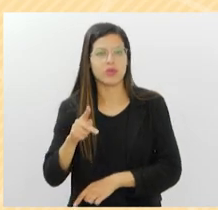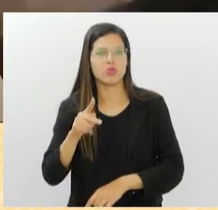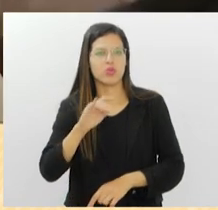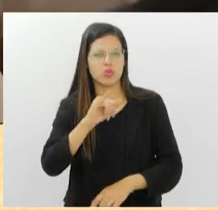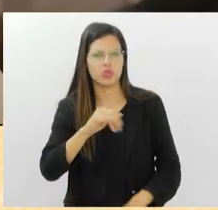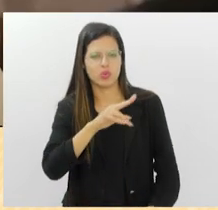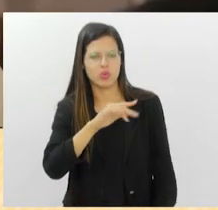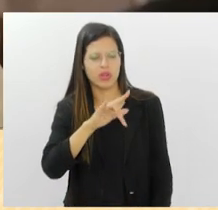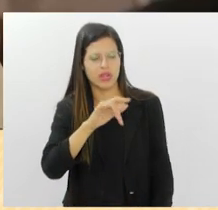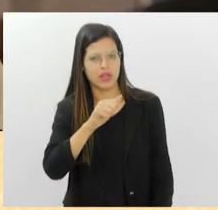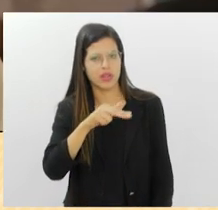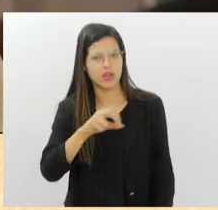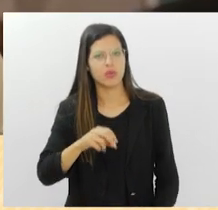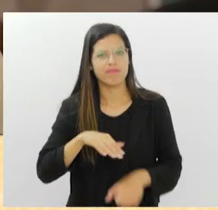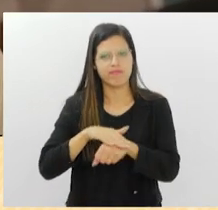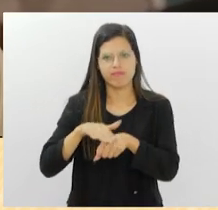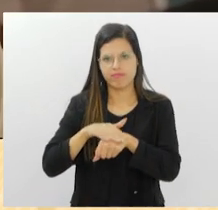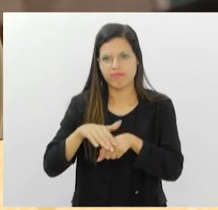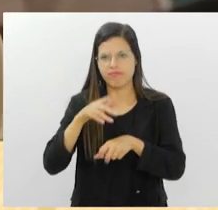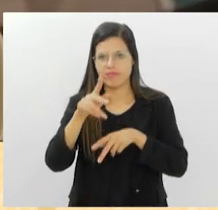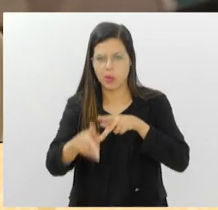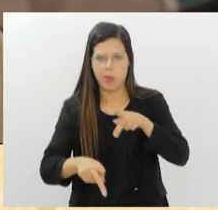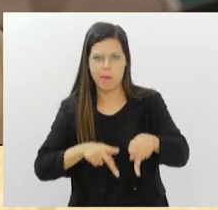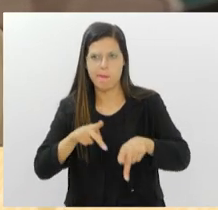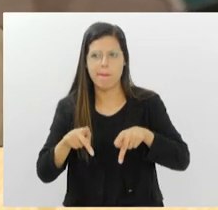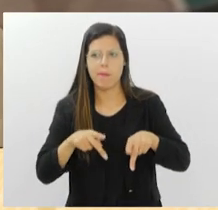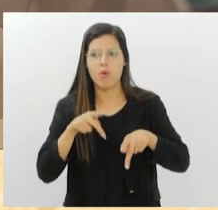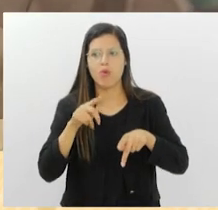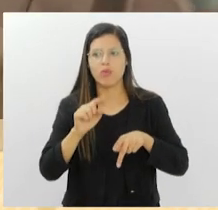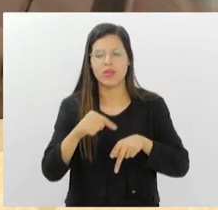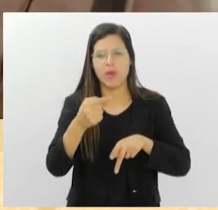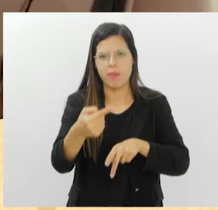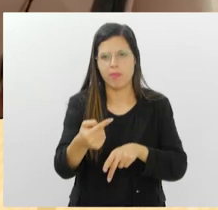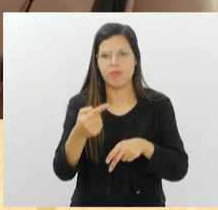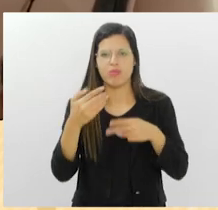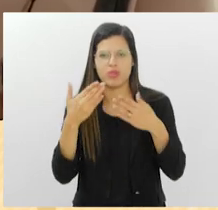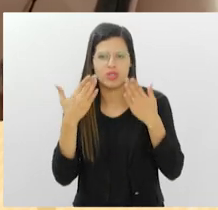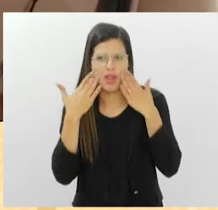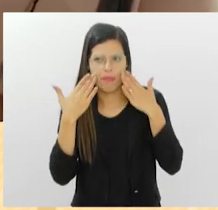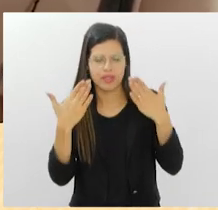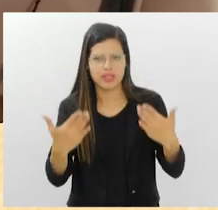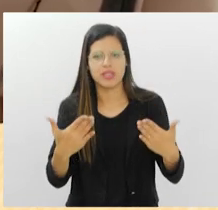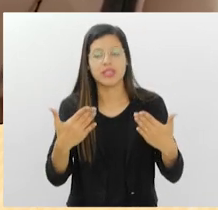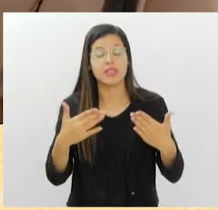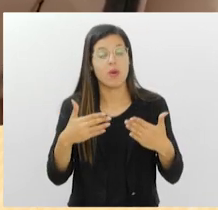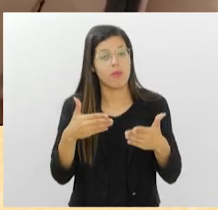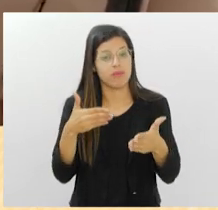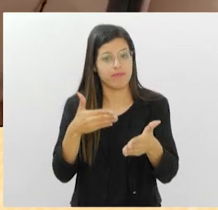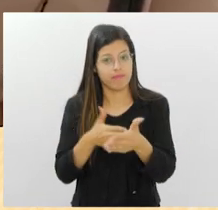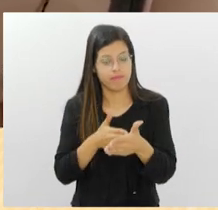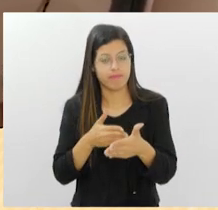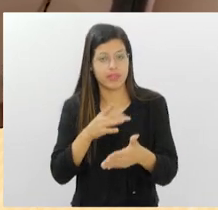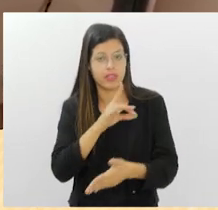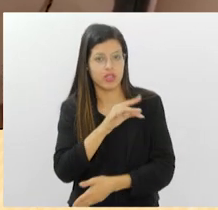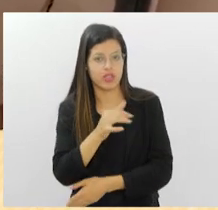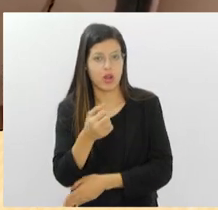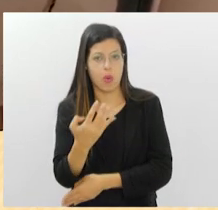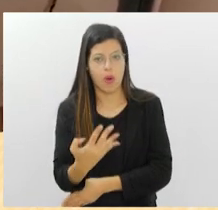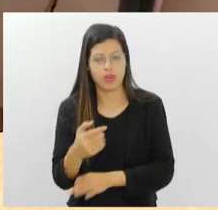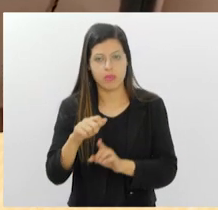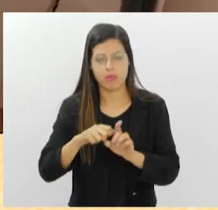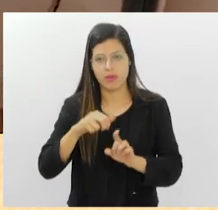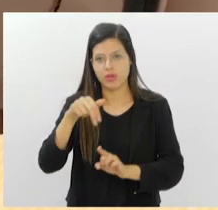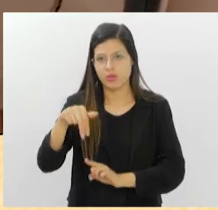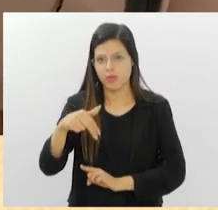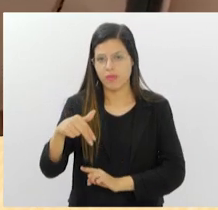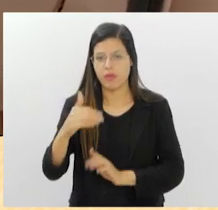Gomes conversa com o público após a exibição de O Pai da Rita. A mostra fica em cartaz até o dia 4 de novembro. A